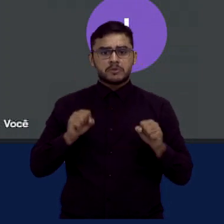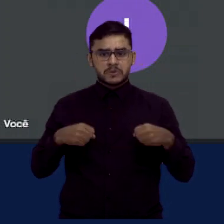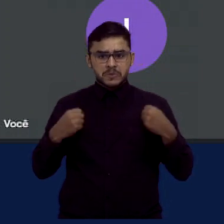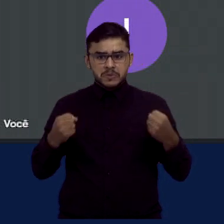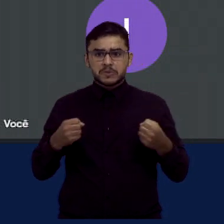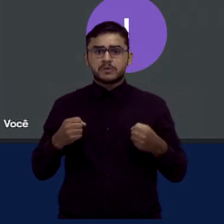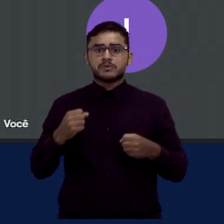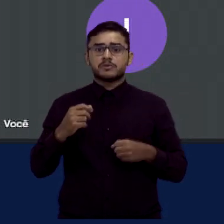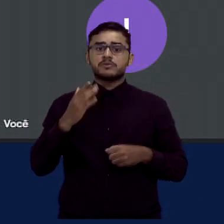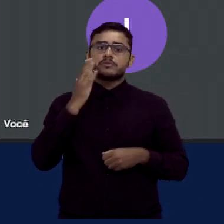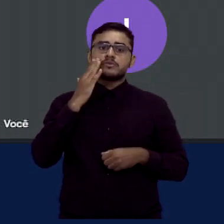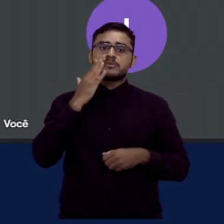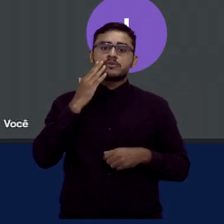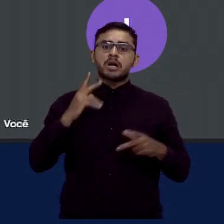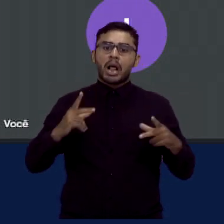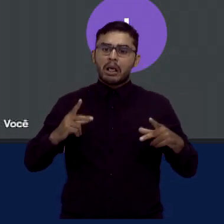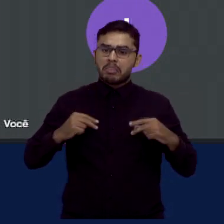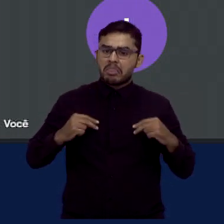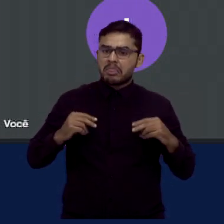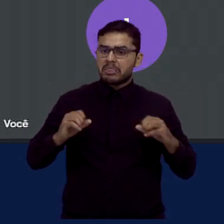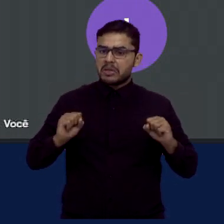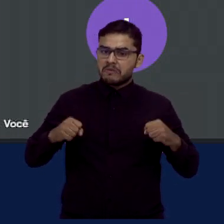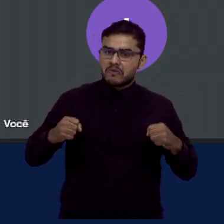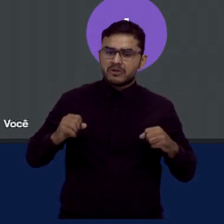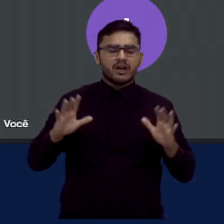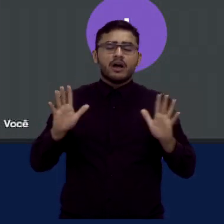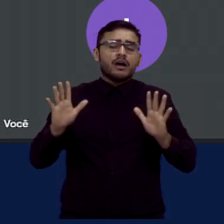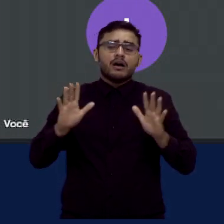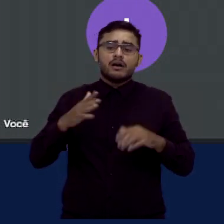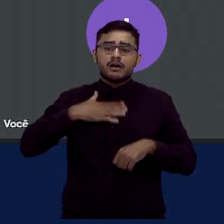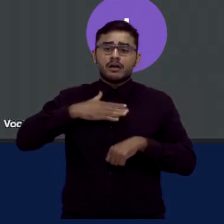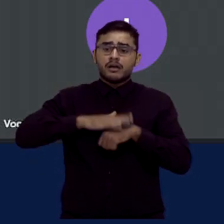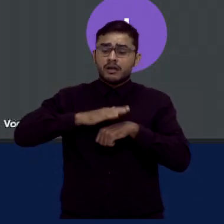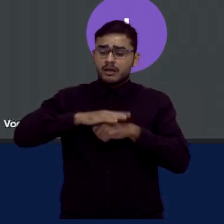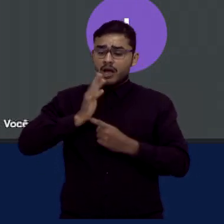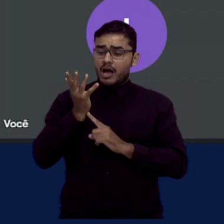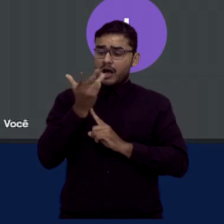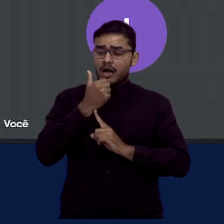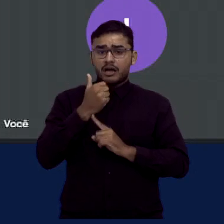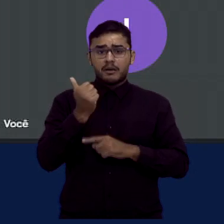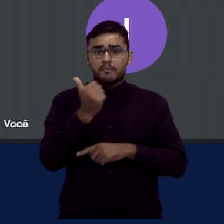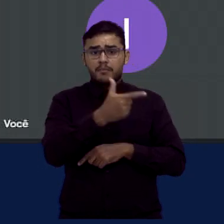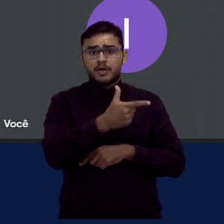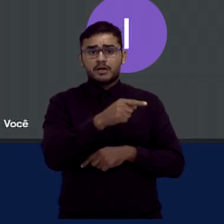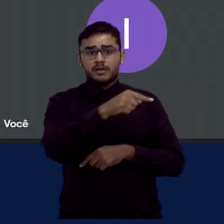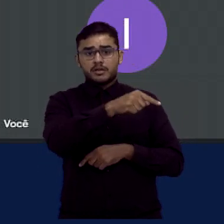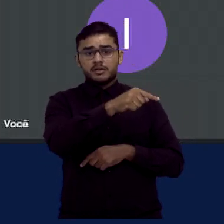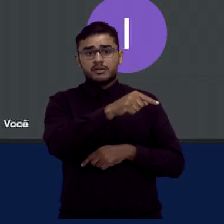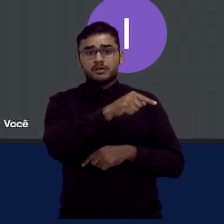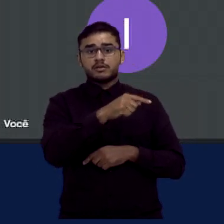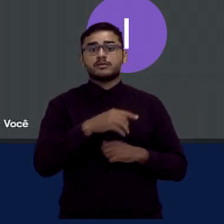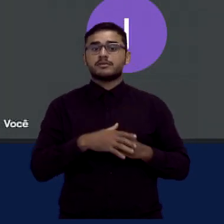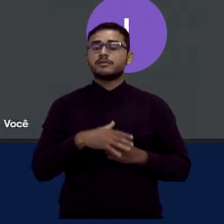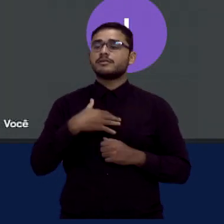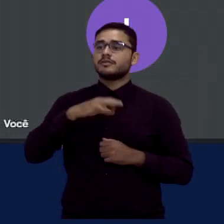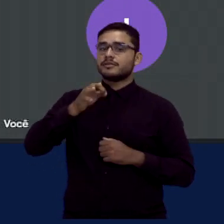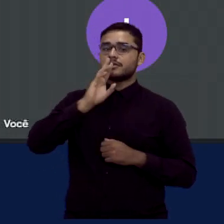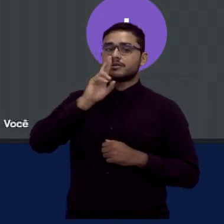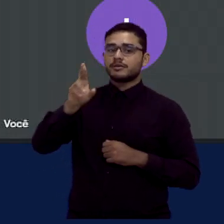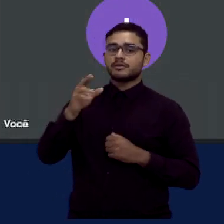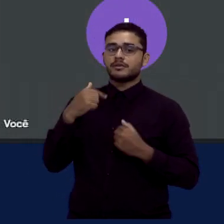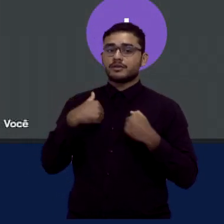isso não, gente. É de fato o fazer artístico, né? Mas enfim, continue. É porque eu tô com terapia em dias, cara. É